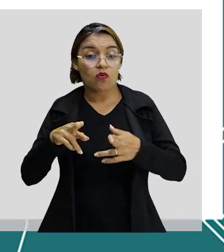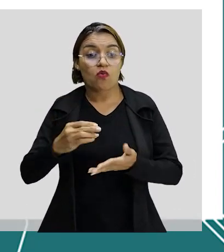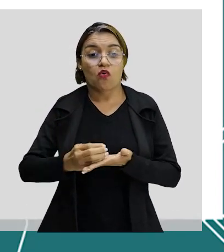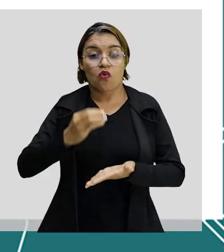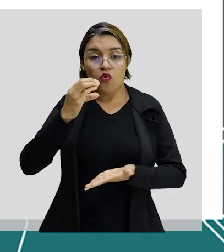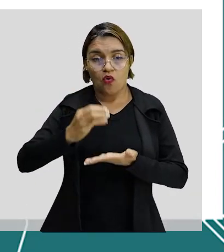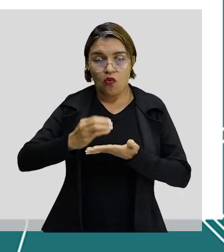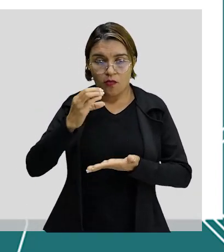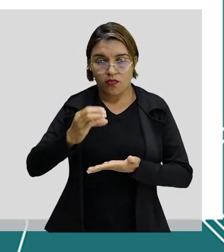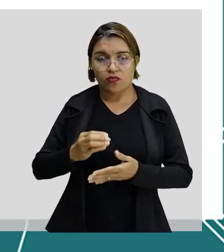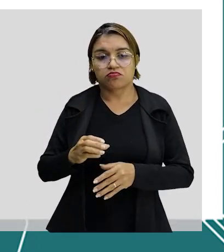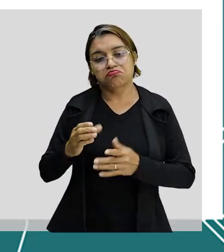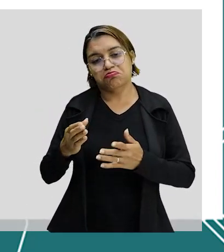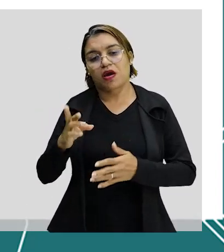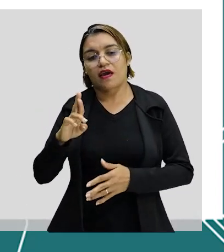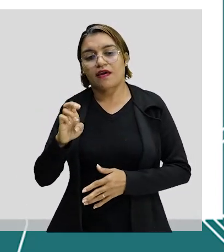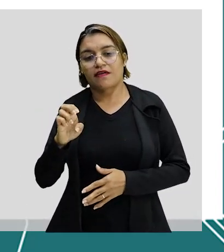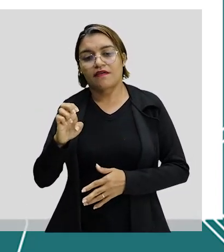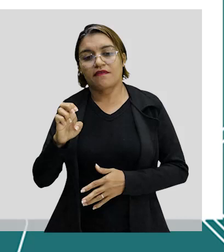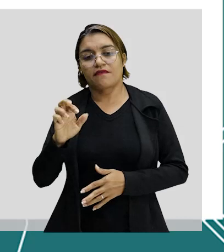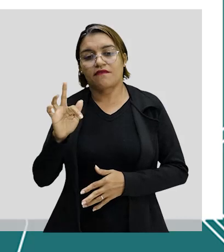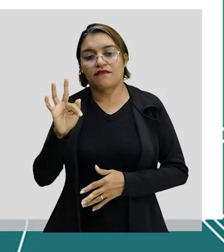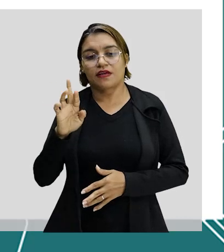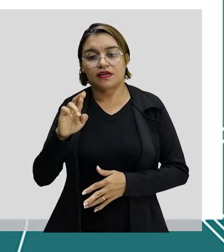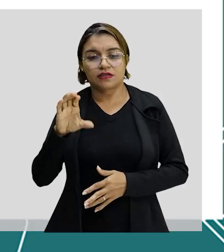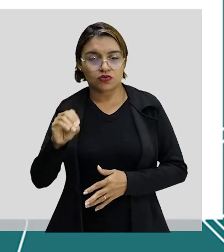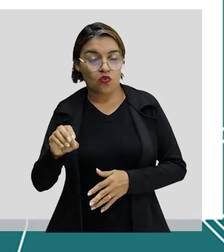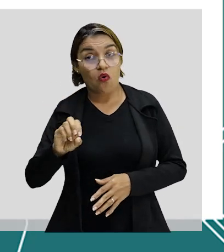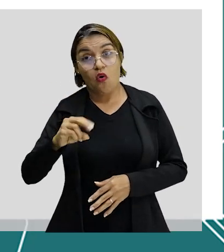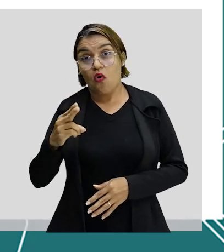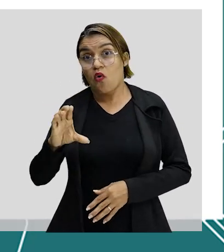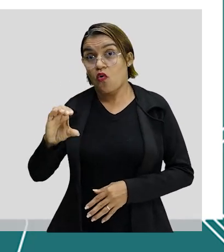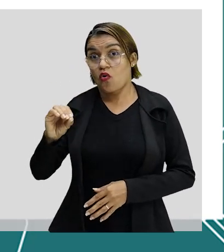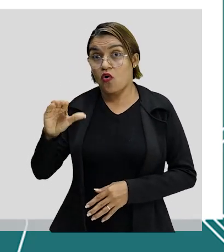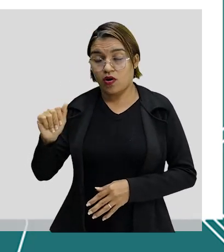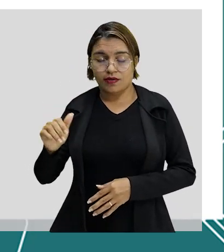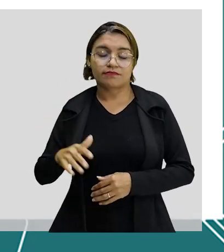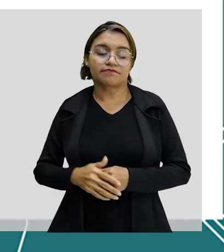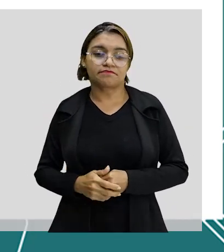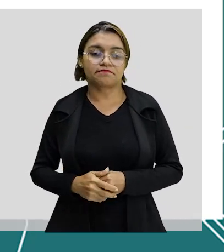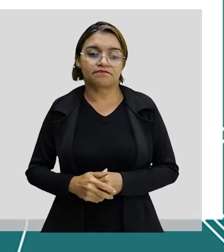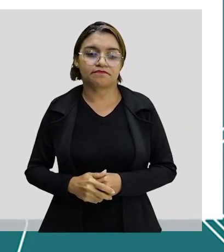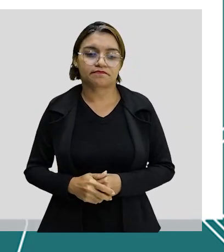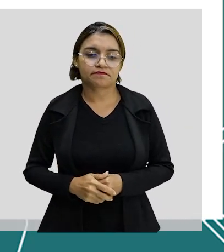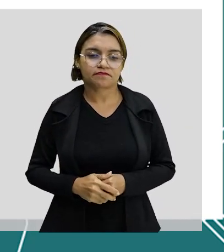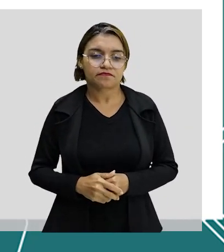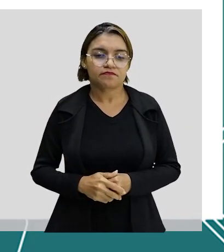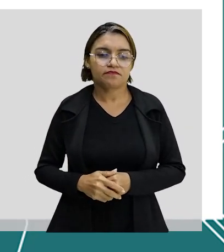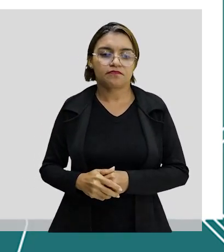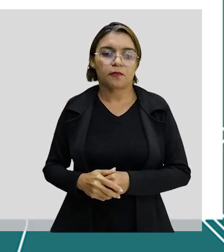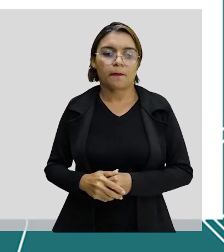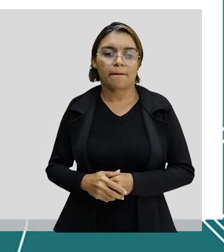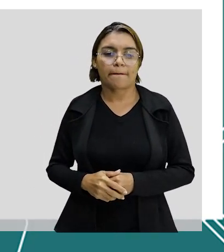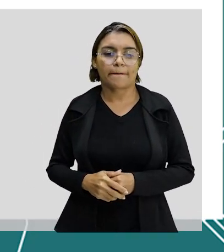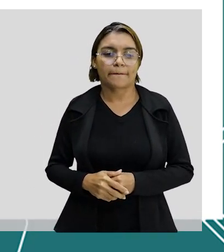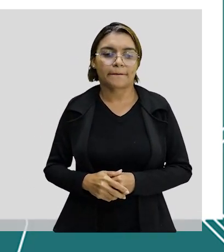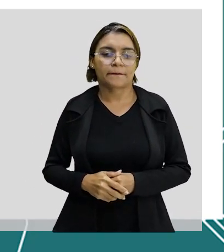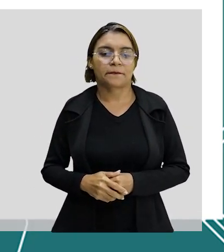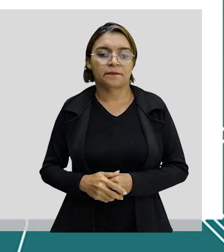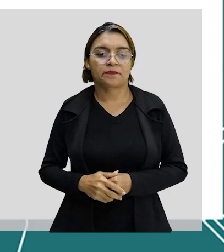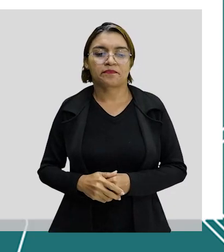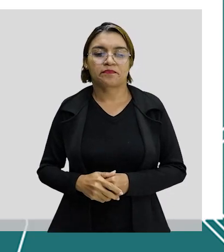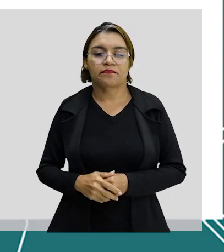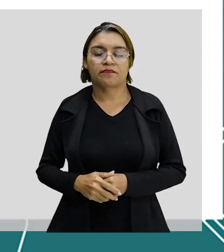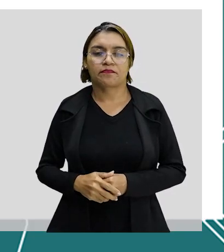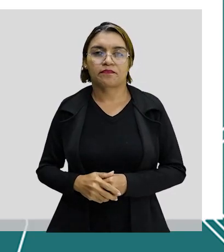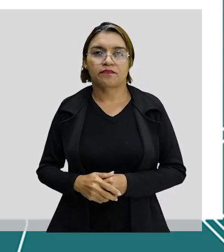de refresco ou um vaso de coca, um vaso de Fanta, por aí. Que deseja de segundo prato,